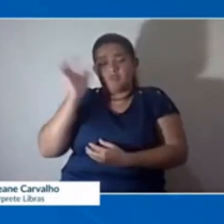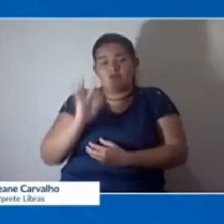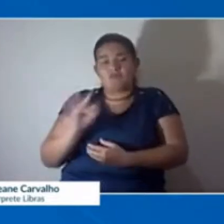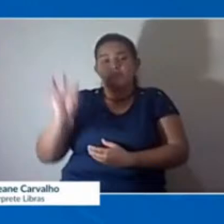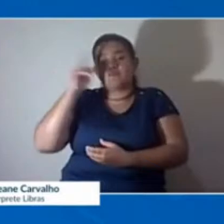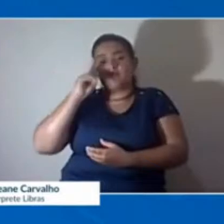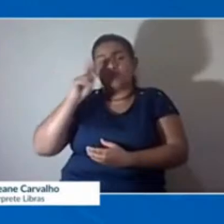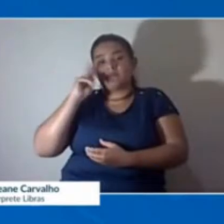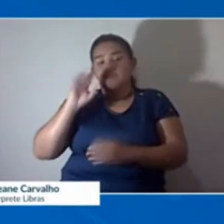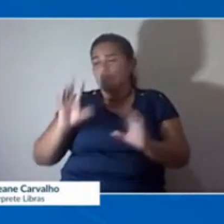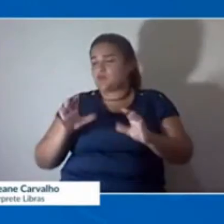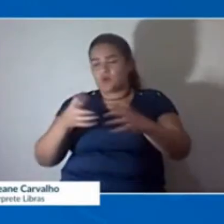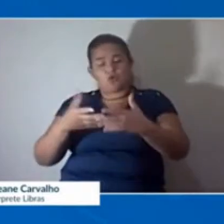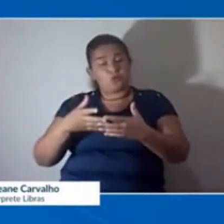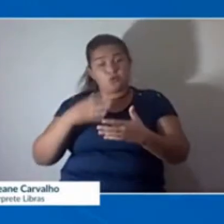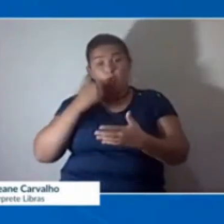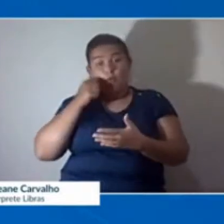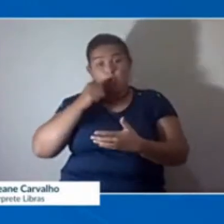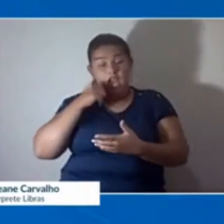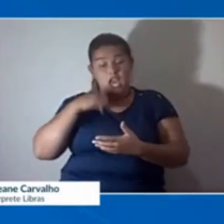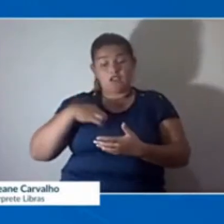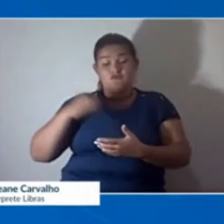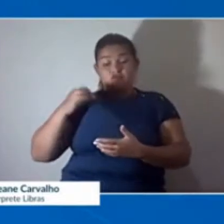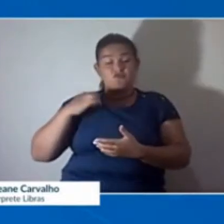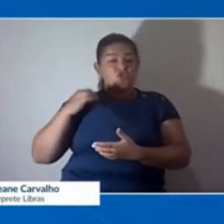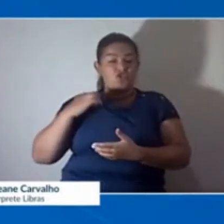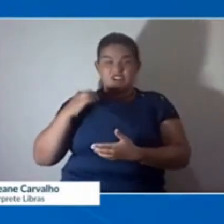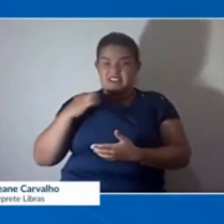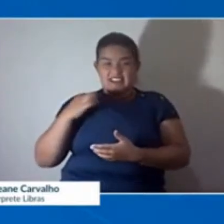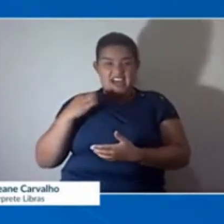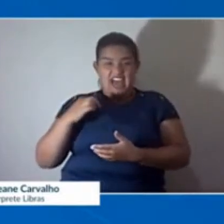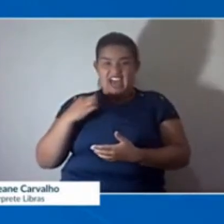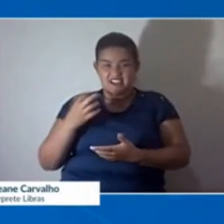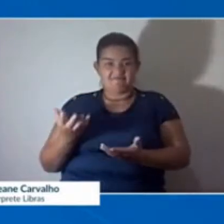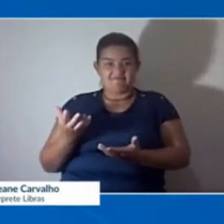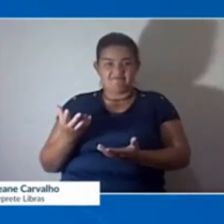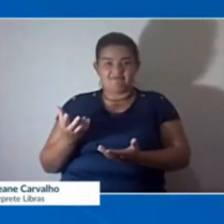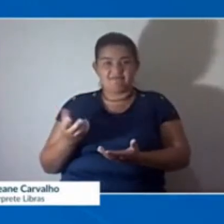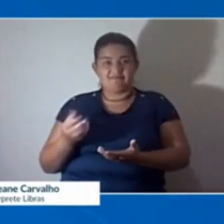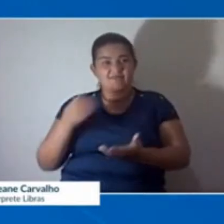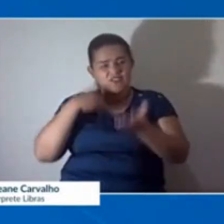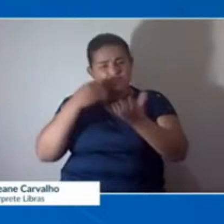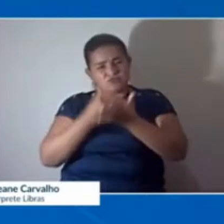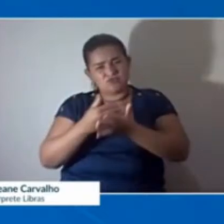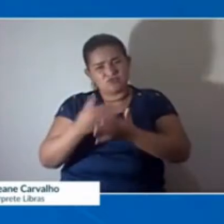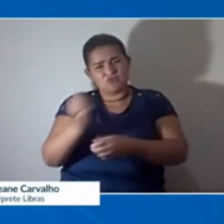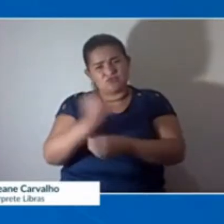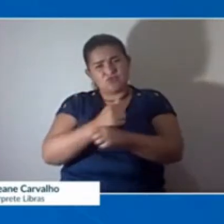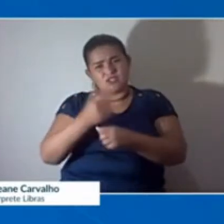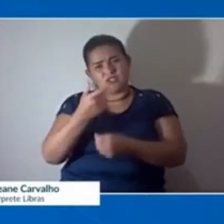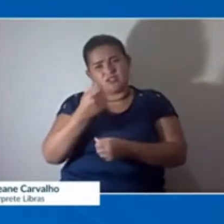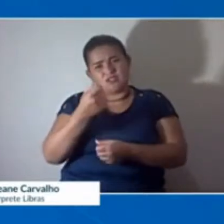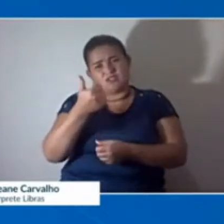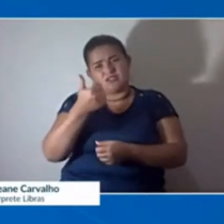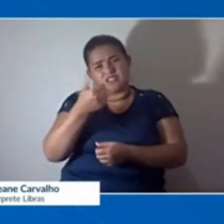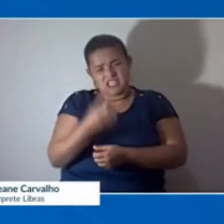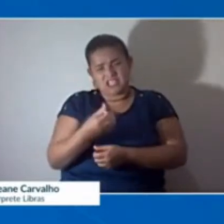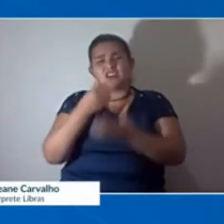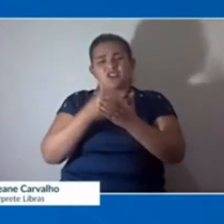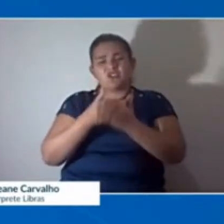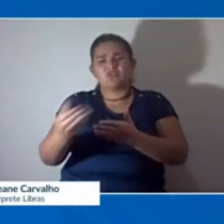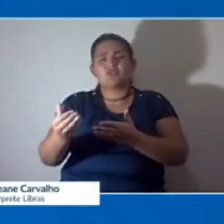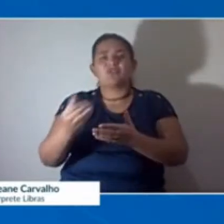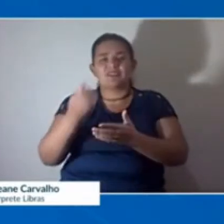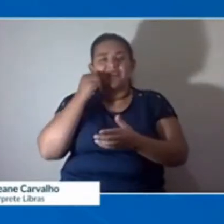por voluntárias, não é? Esse grupo vem, então, desde 2016, realizando A Elas Fazem